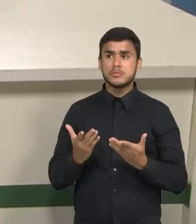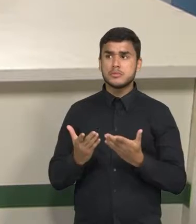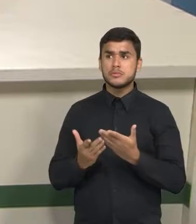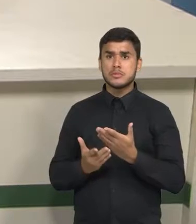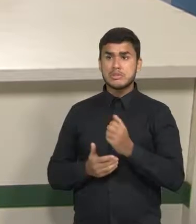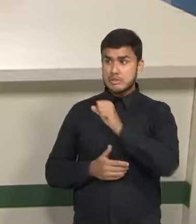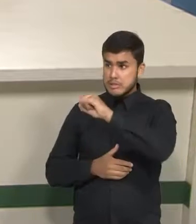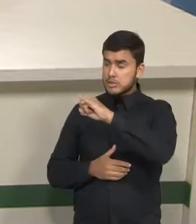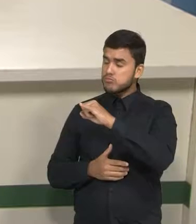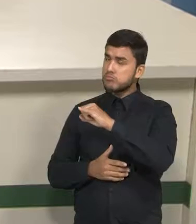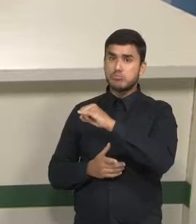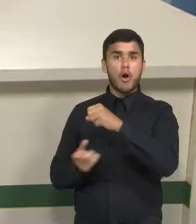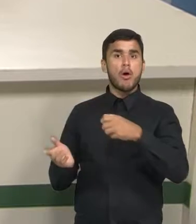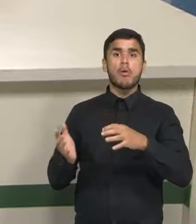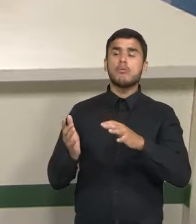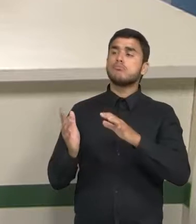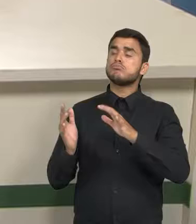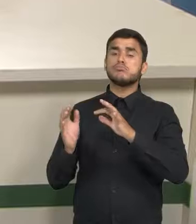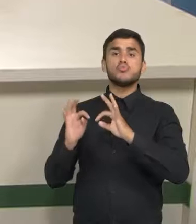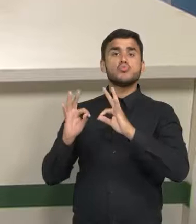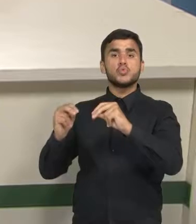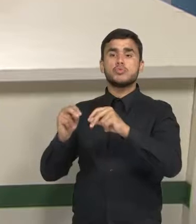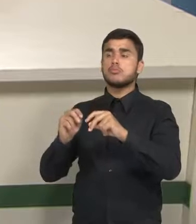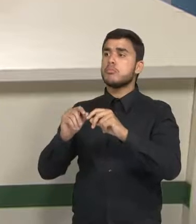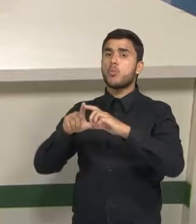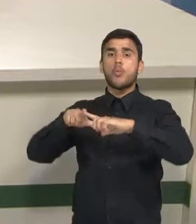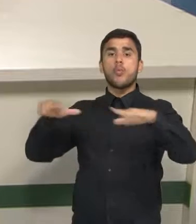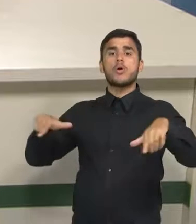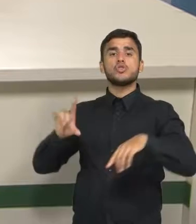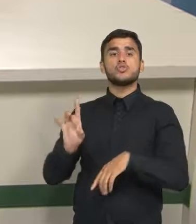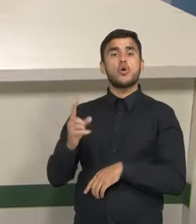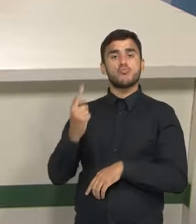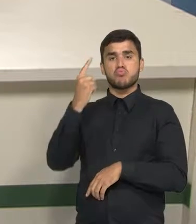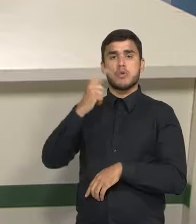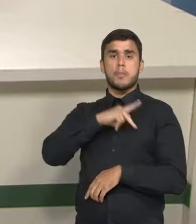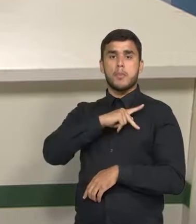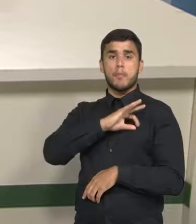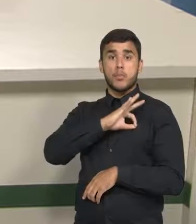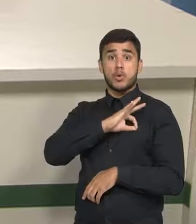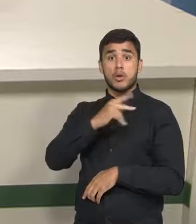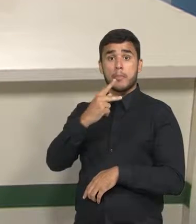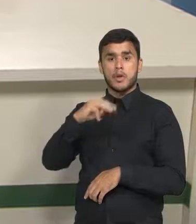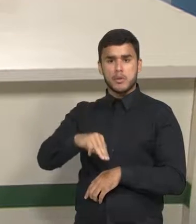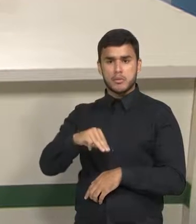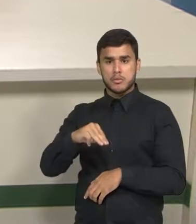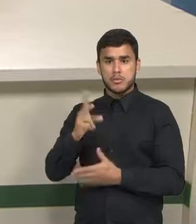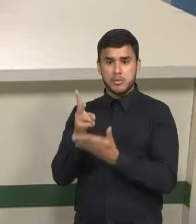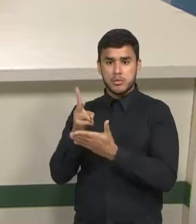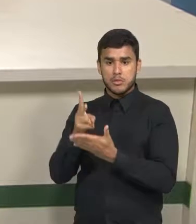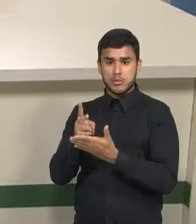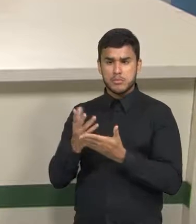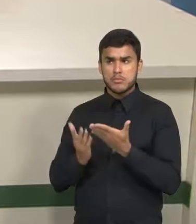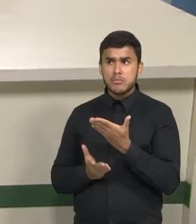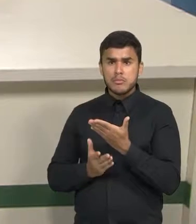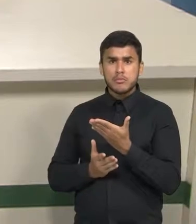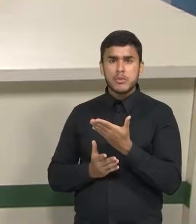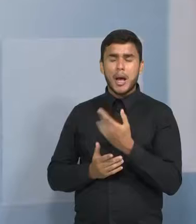bem claro, eu não tenho interesse de colocar as Forças Armadas como forças